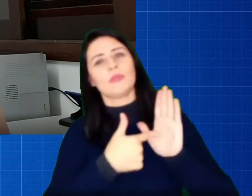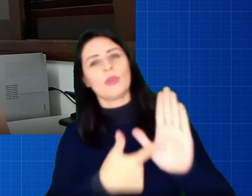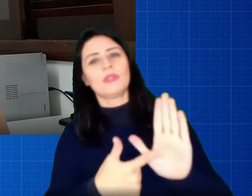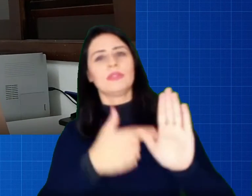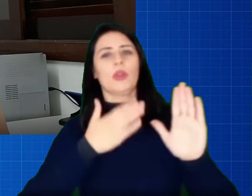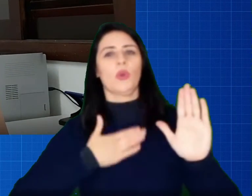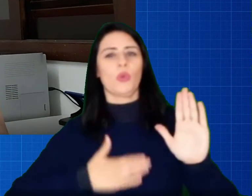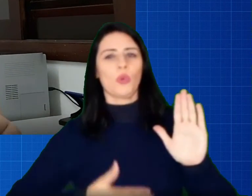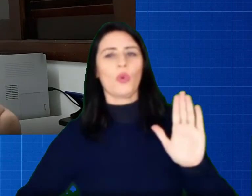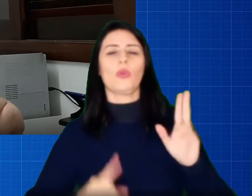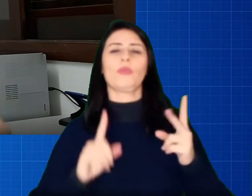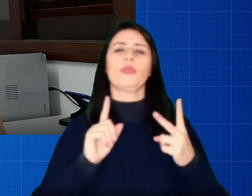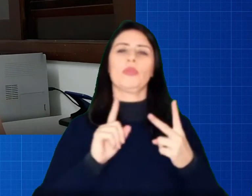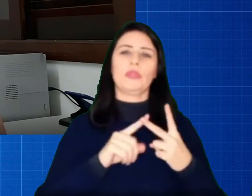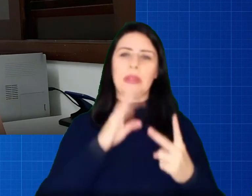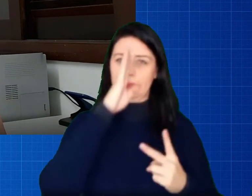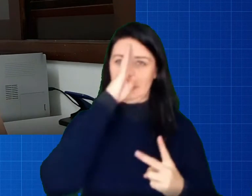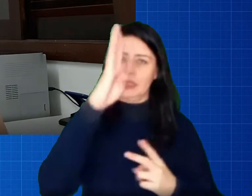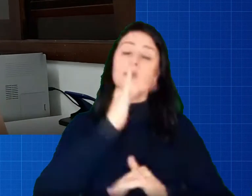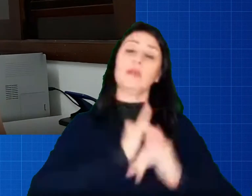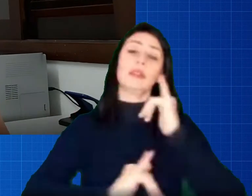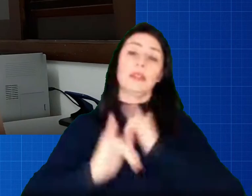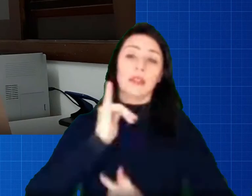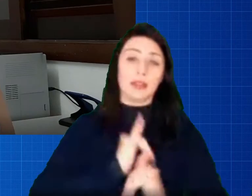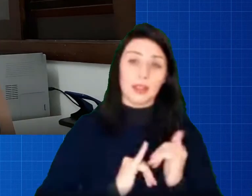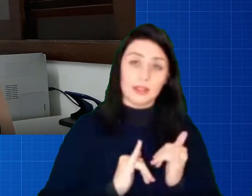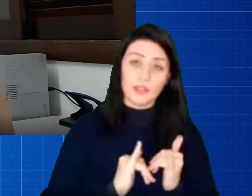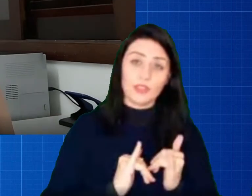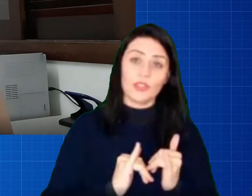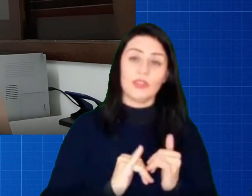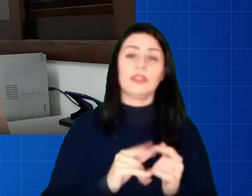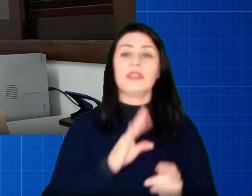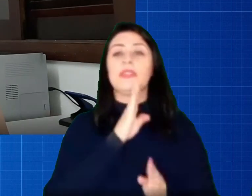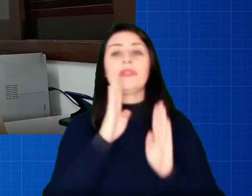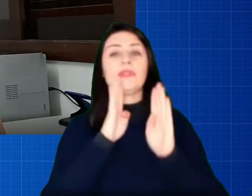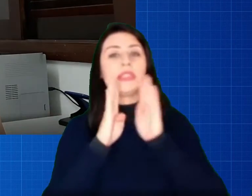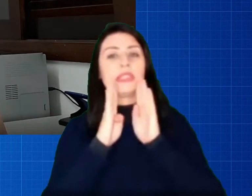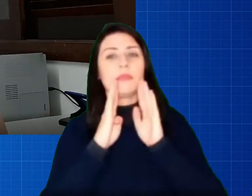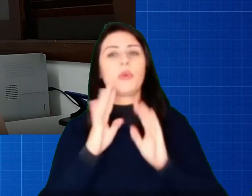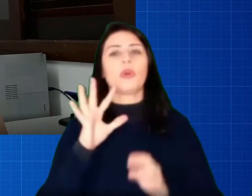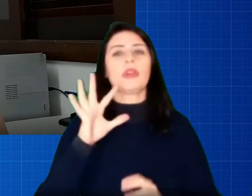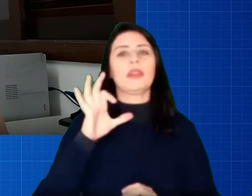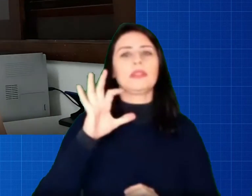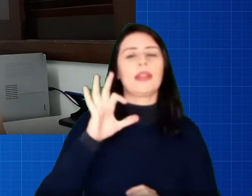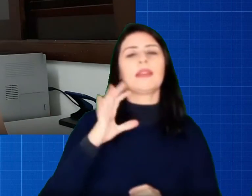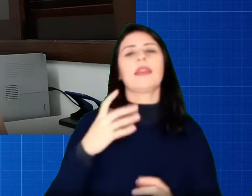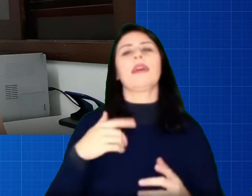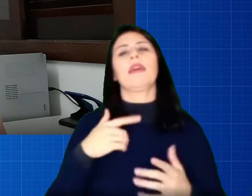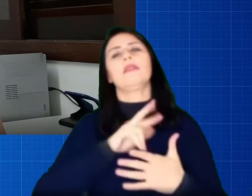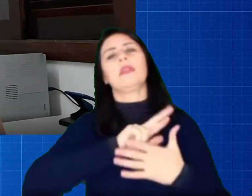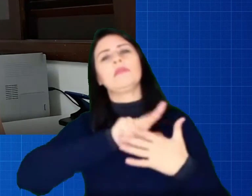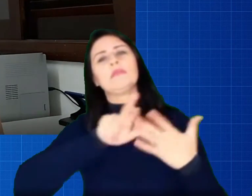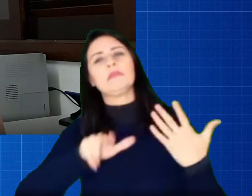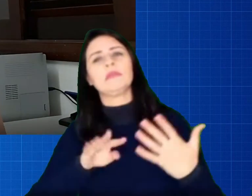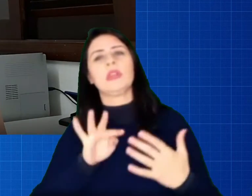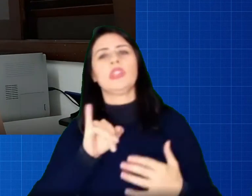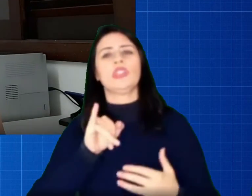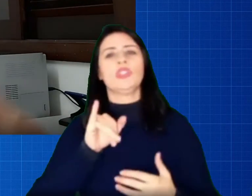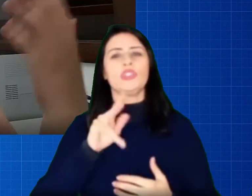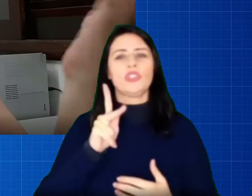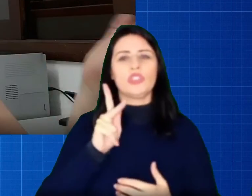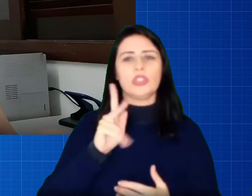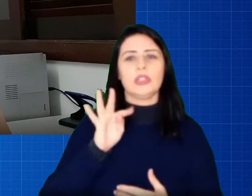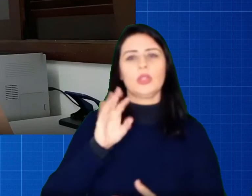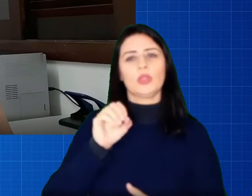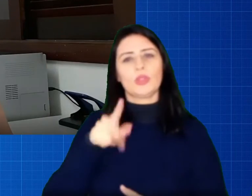aí entraria desde né, dessa exposição excessiva, principalmente na internet,